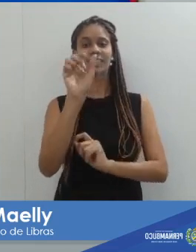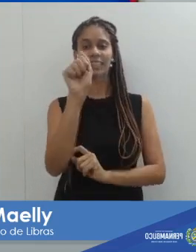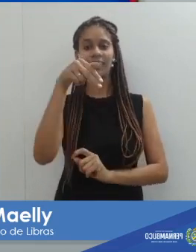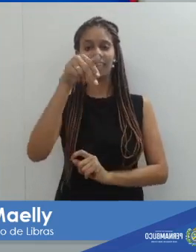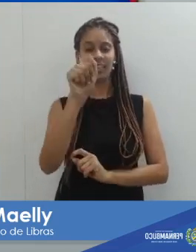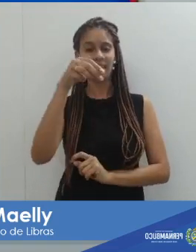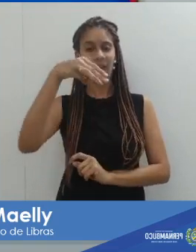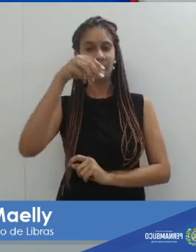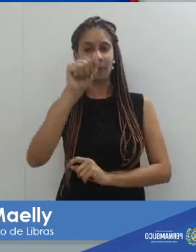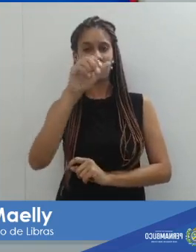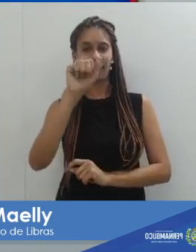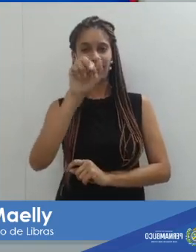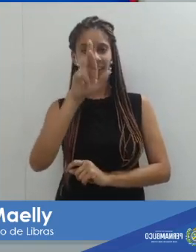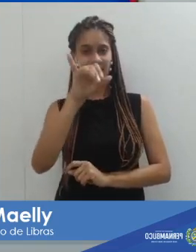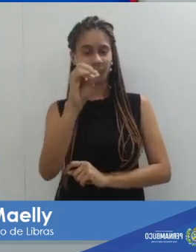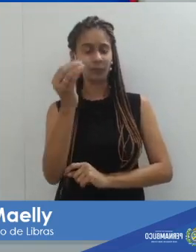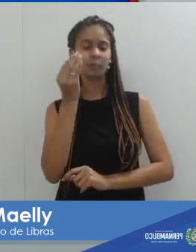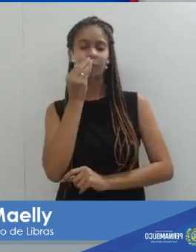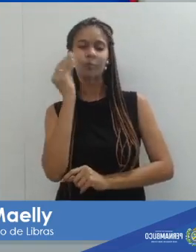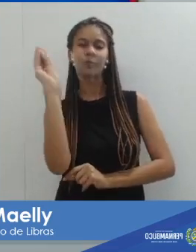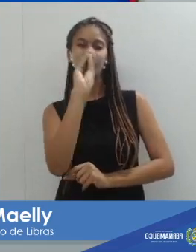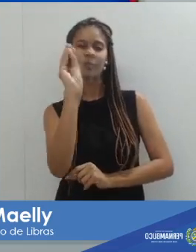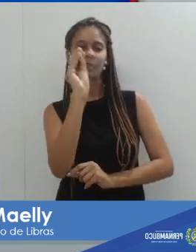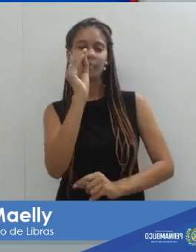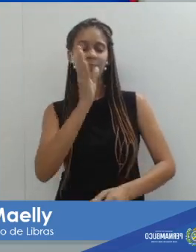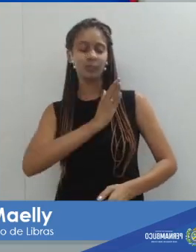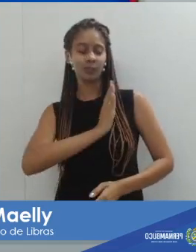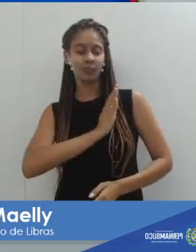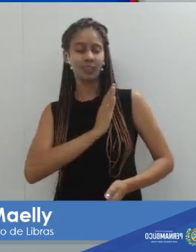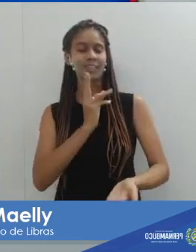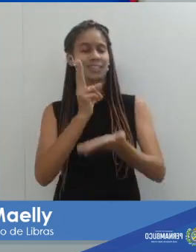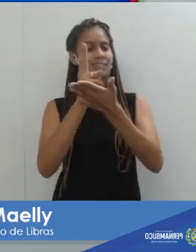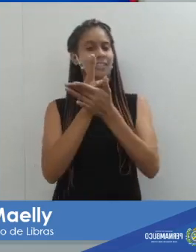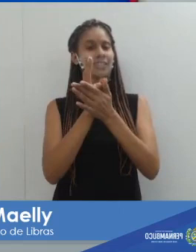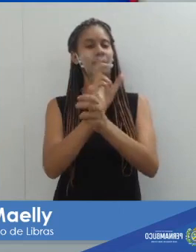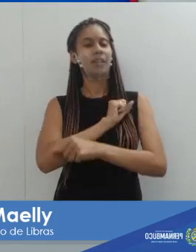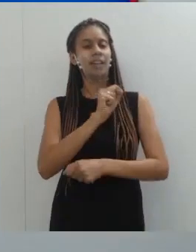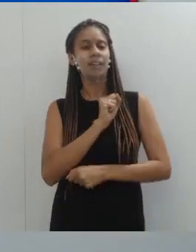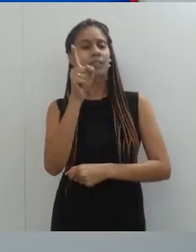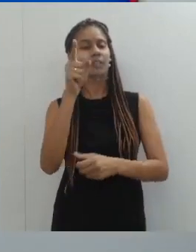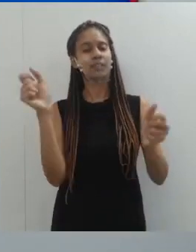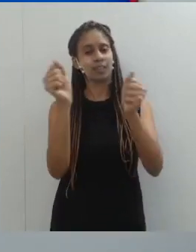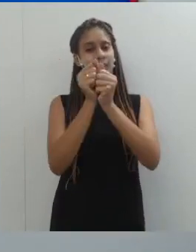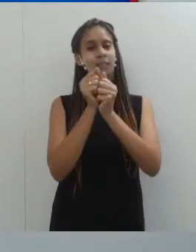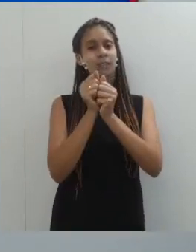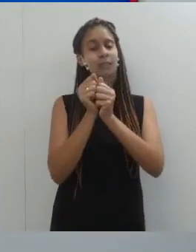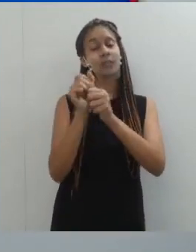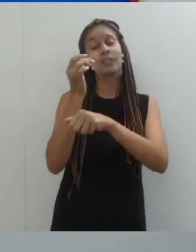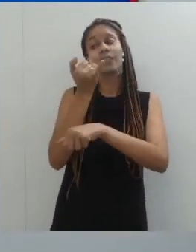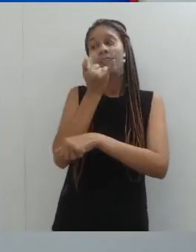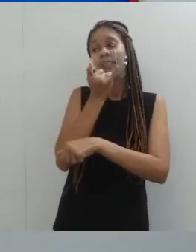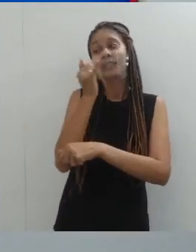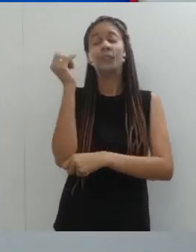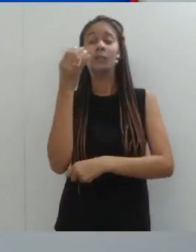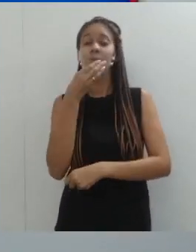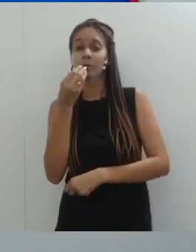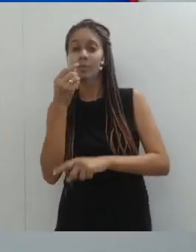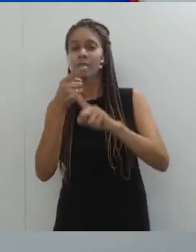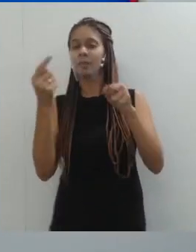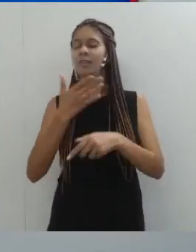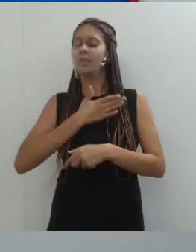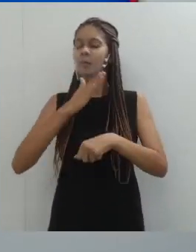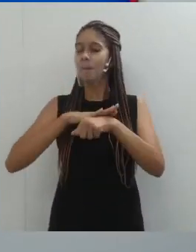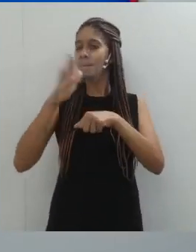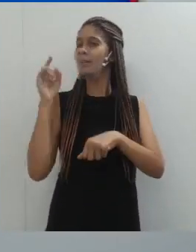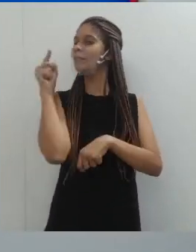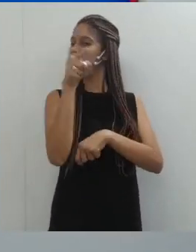Aninha, cheiro no coração como sempre. Adoro quando você está no suíte, os meninos que me perdoem. Mas sou mais você, viu? Sou